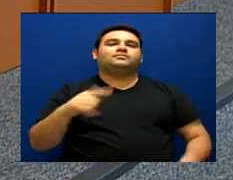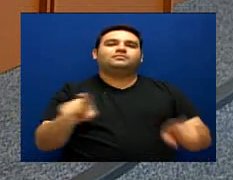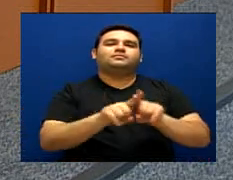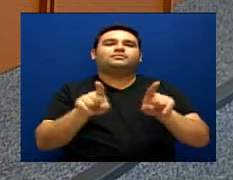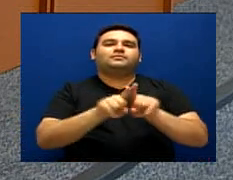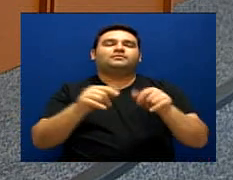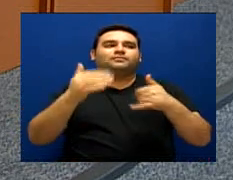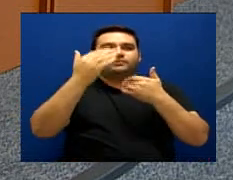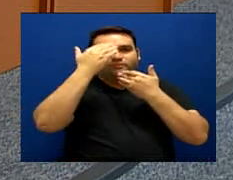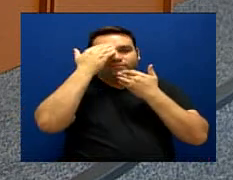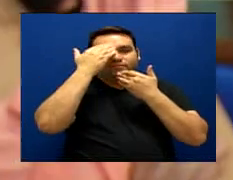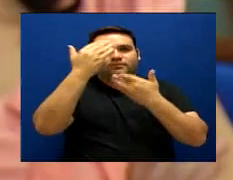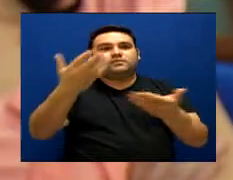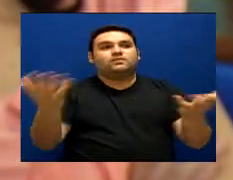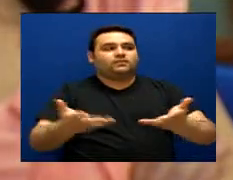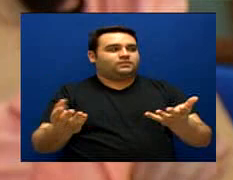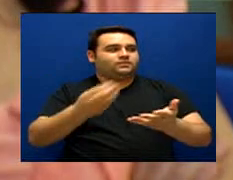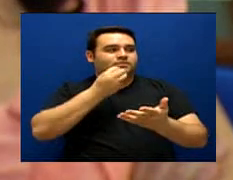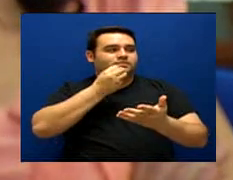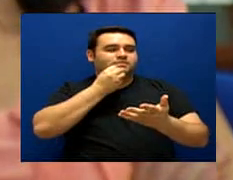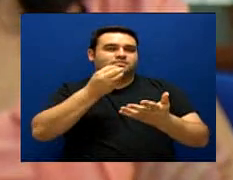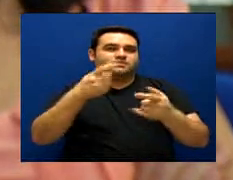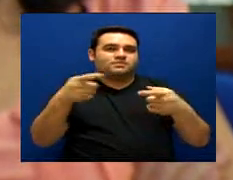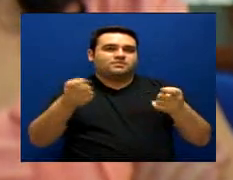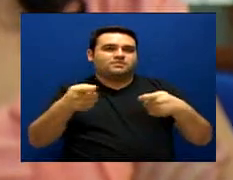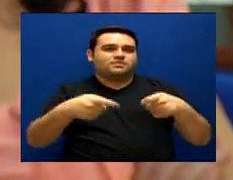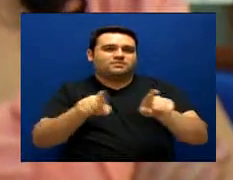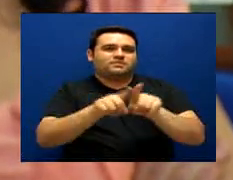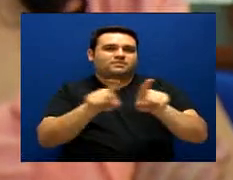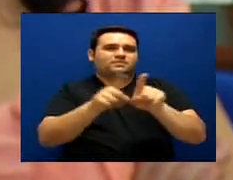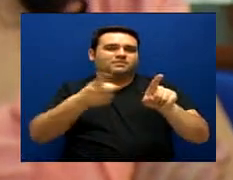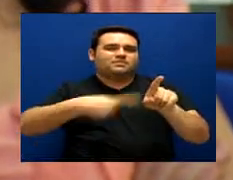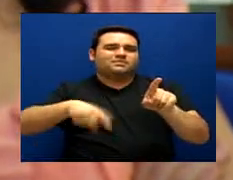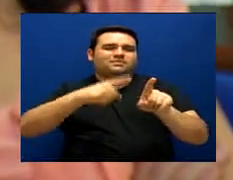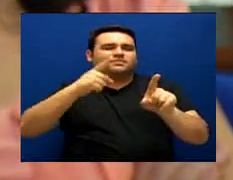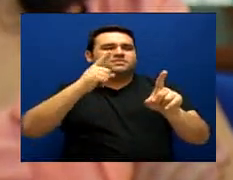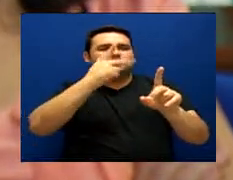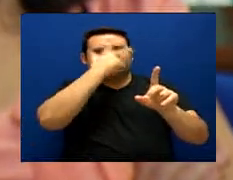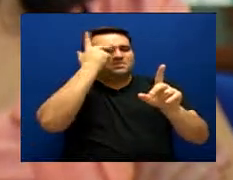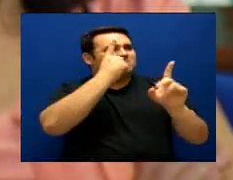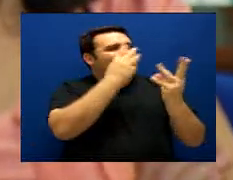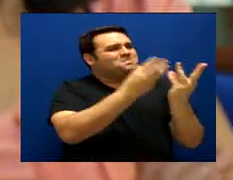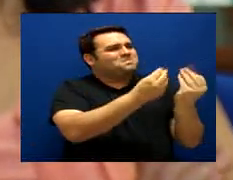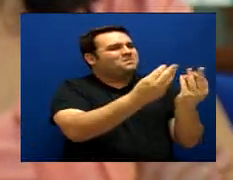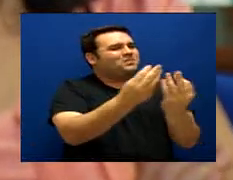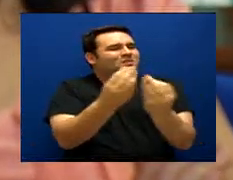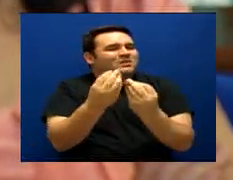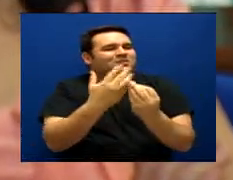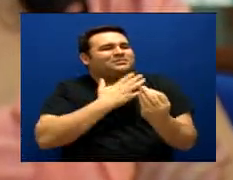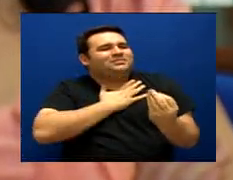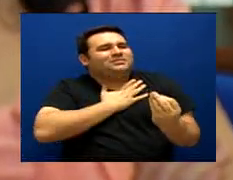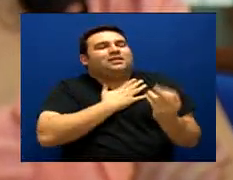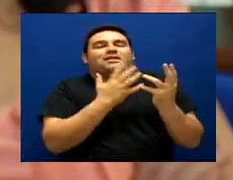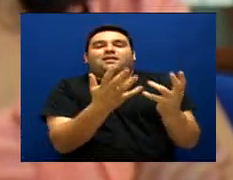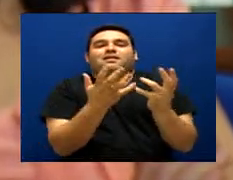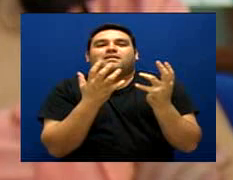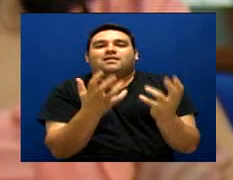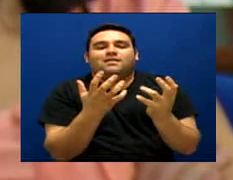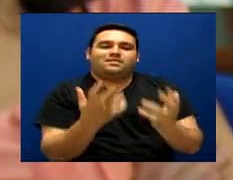E agradeço a possibilidade de encontrar tanta gente